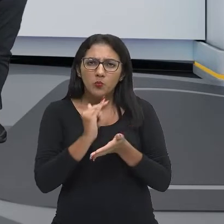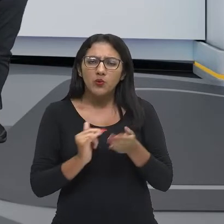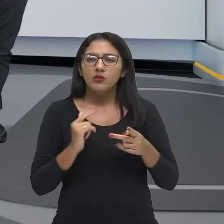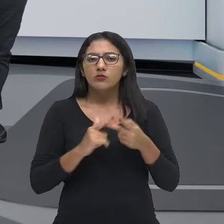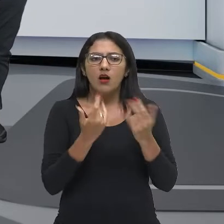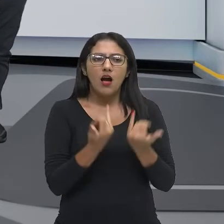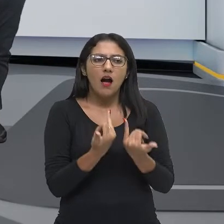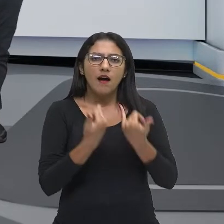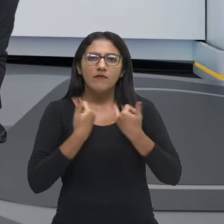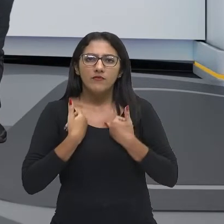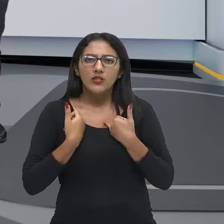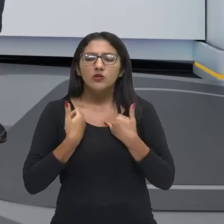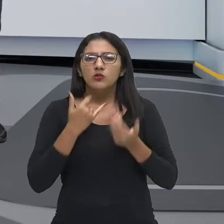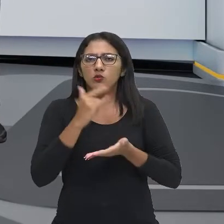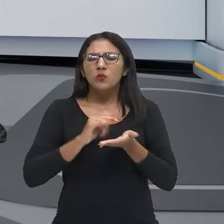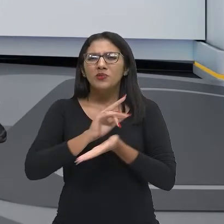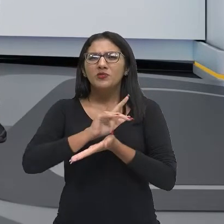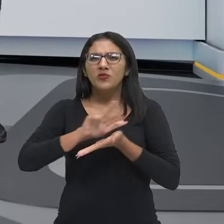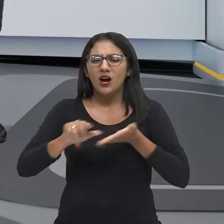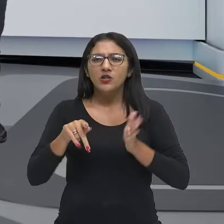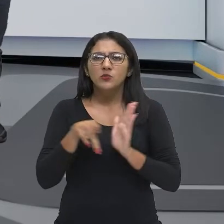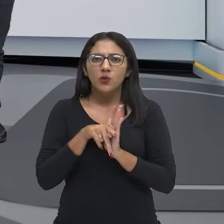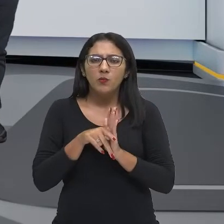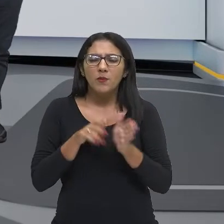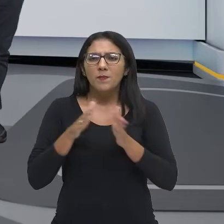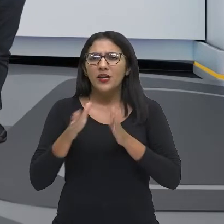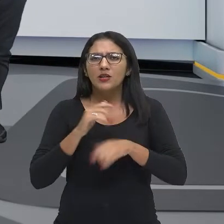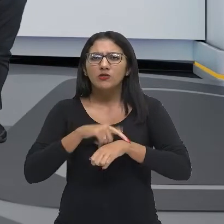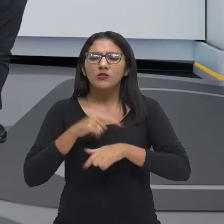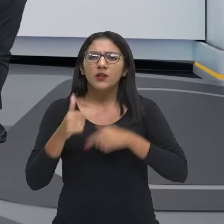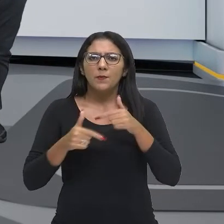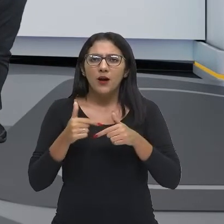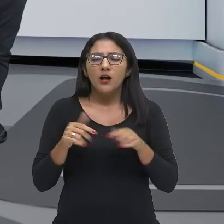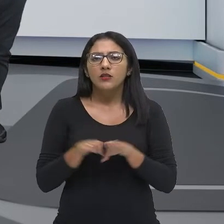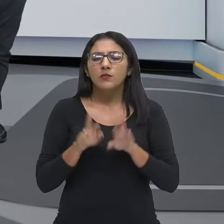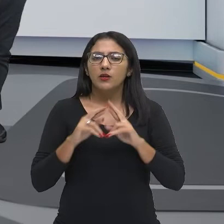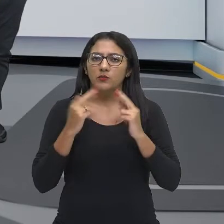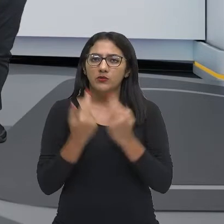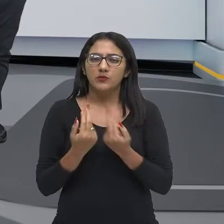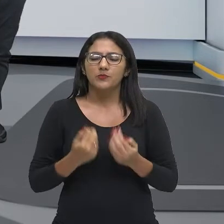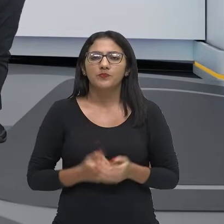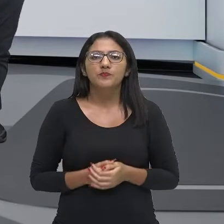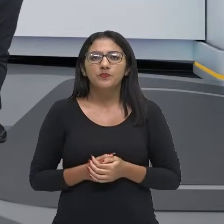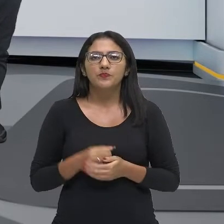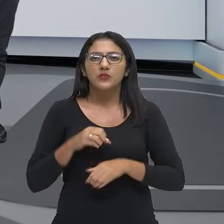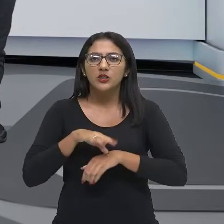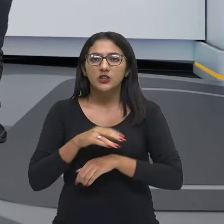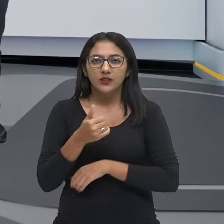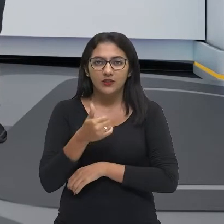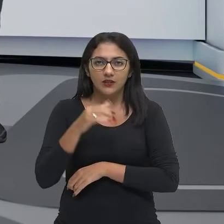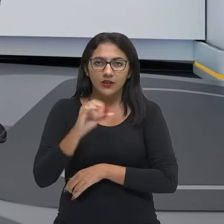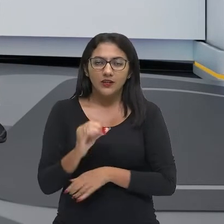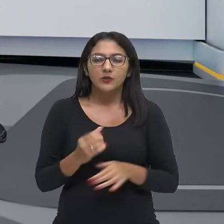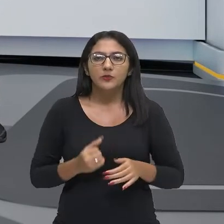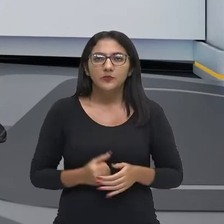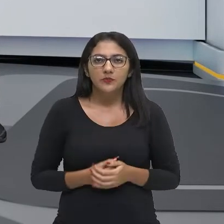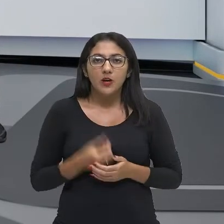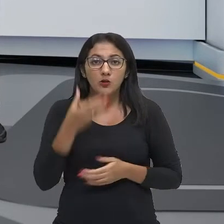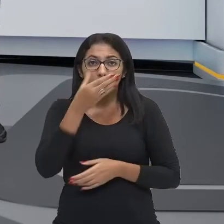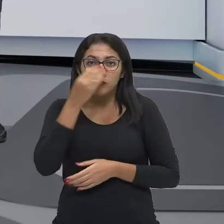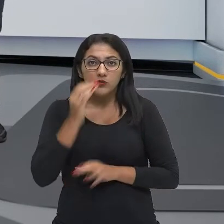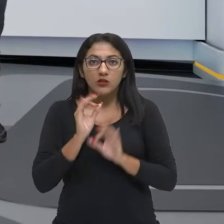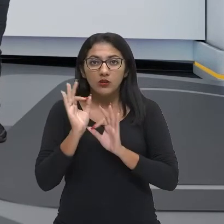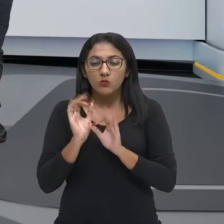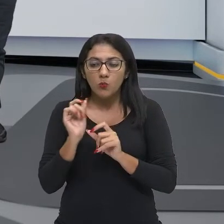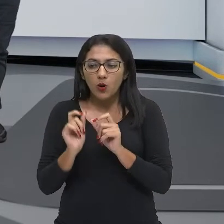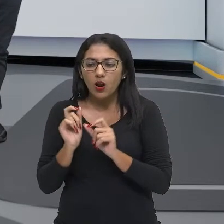comunicações sobre boletins informativos, prazos, reuniões importantes, etc. Dica 10. Não se esqueça de responder aos